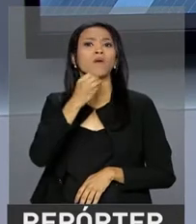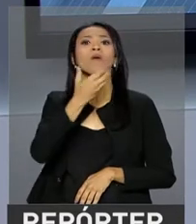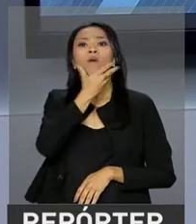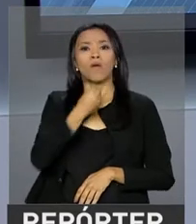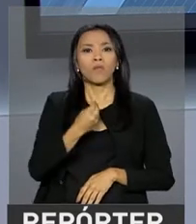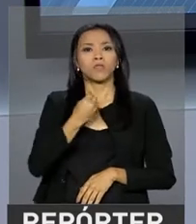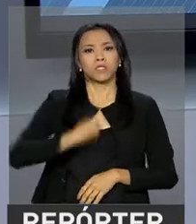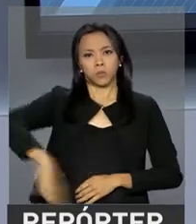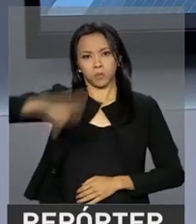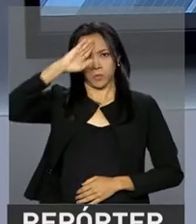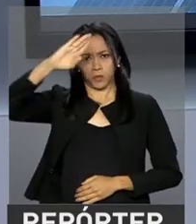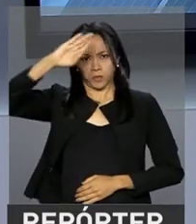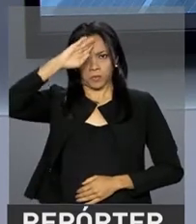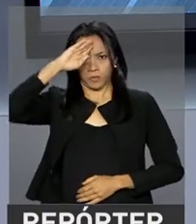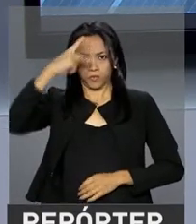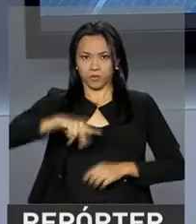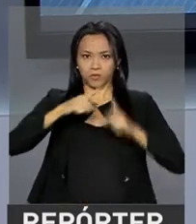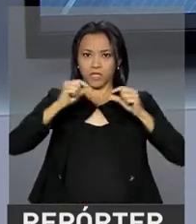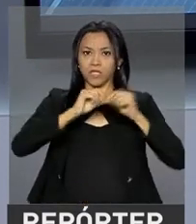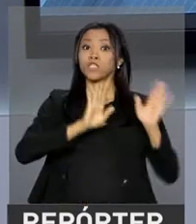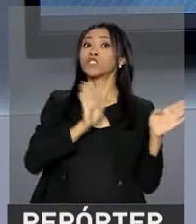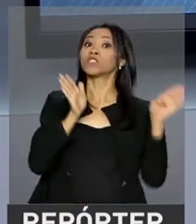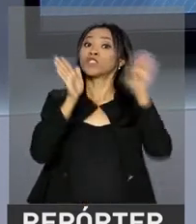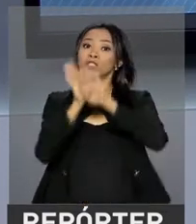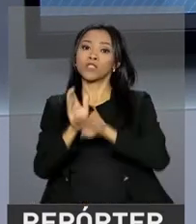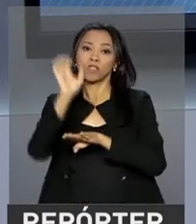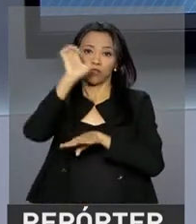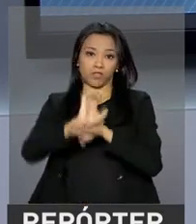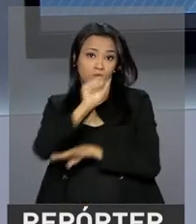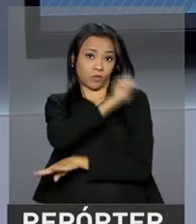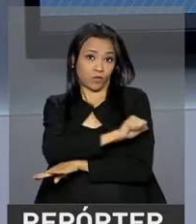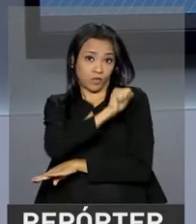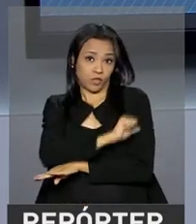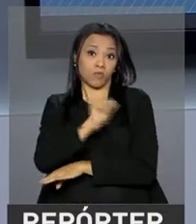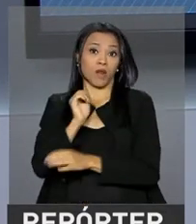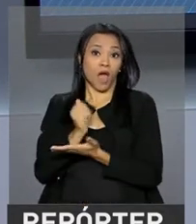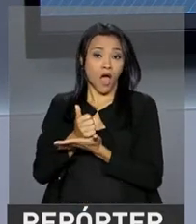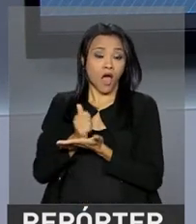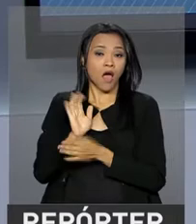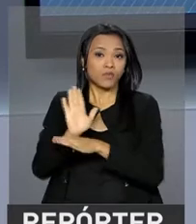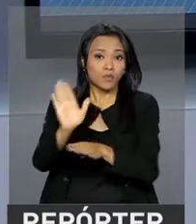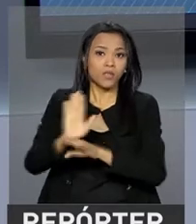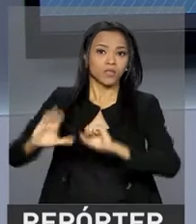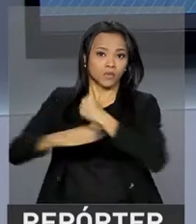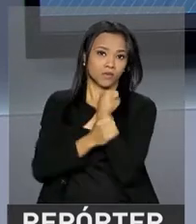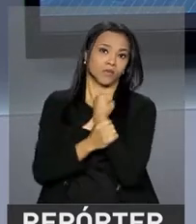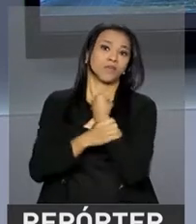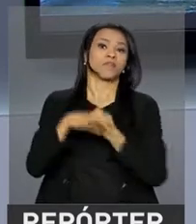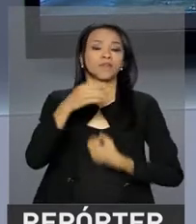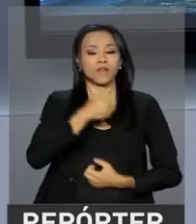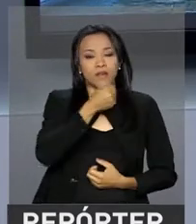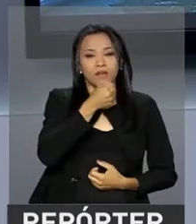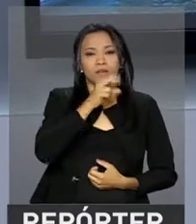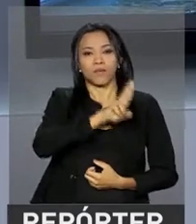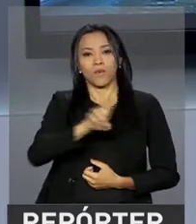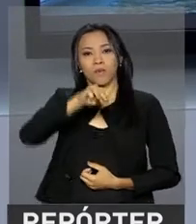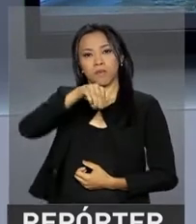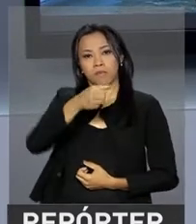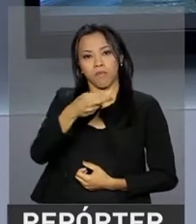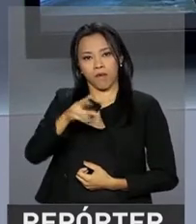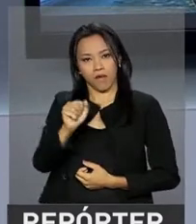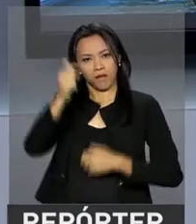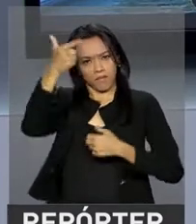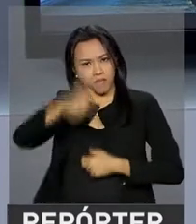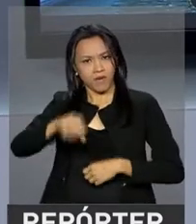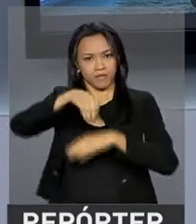Força Nacional chegam hoje ao Rio de Janeiro para ajudar no patrulhamento no estado. A repórter Mara Kenupi, ao vivo, tem outras informações para a